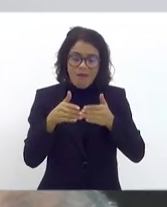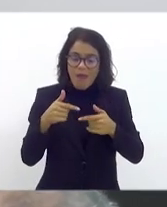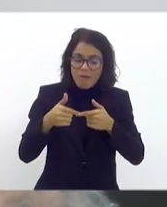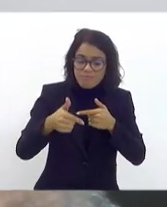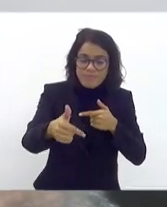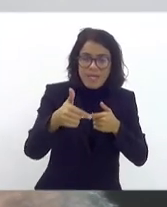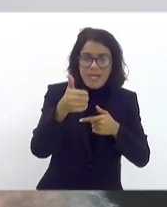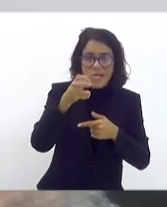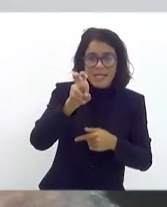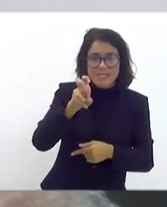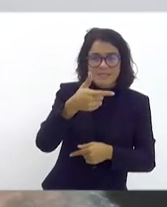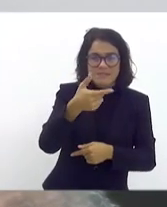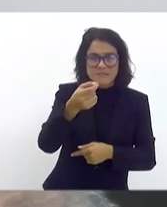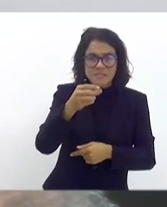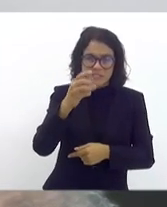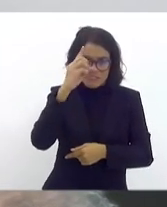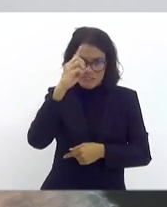20 dias.